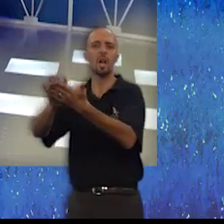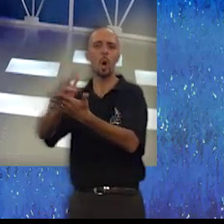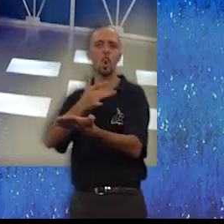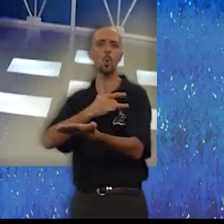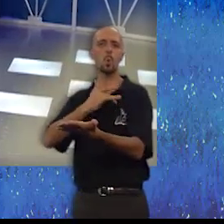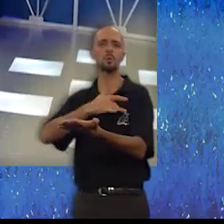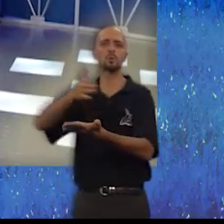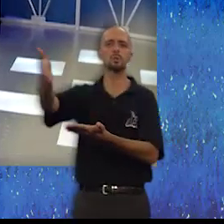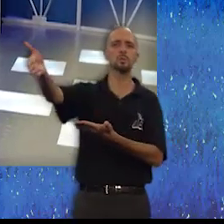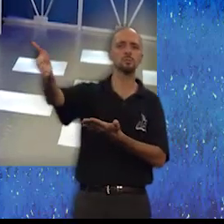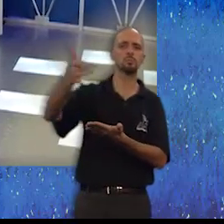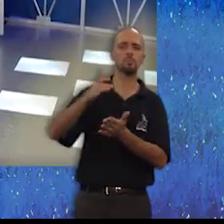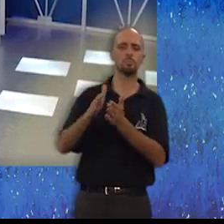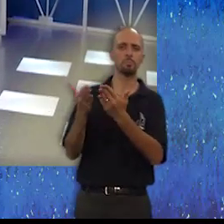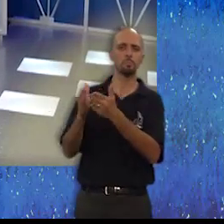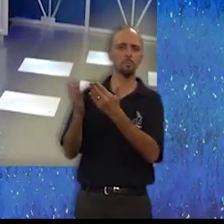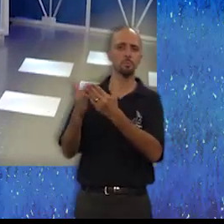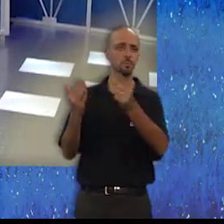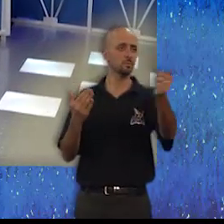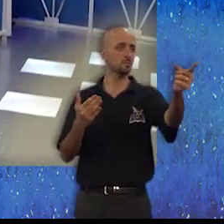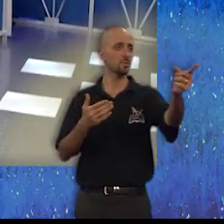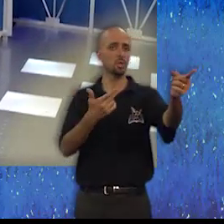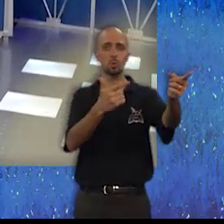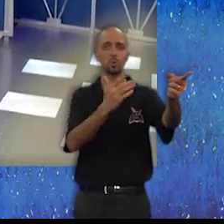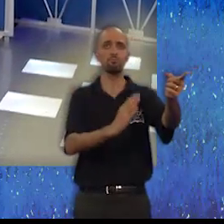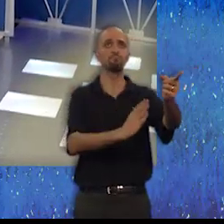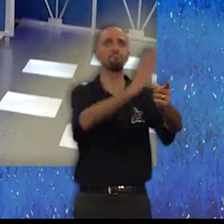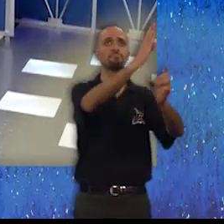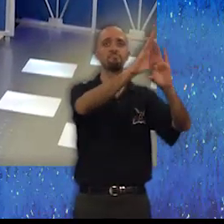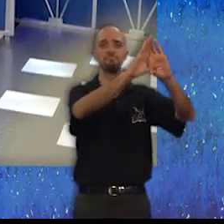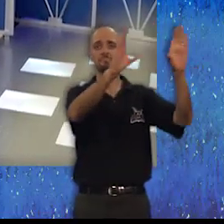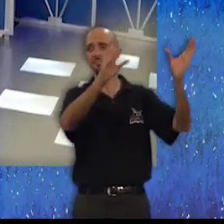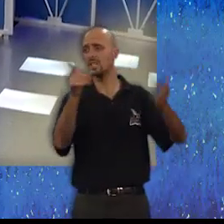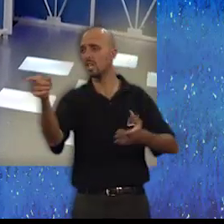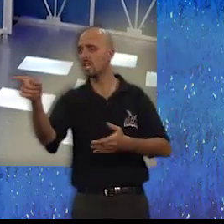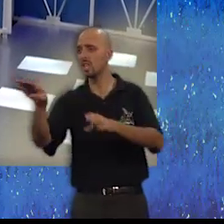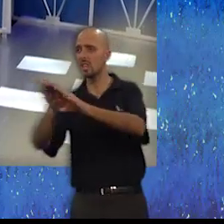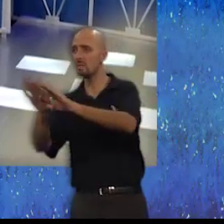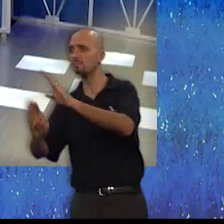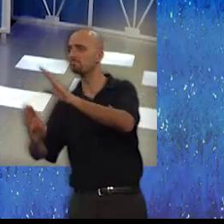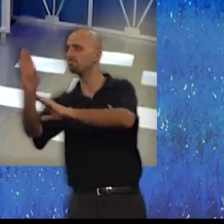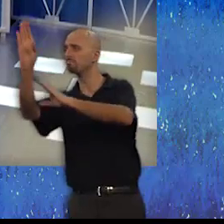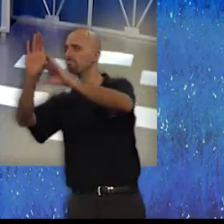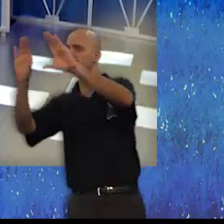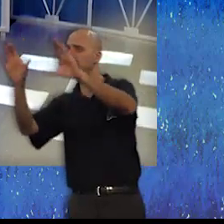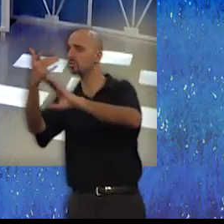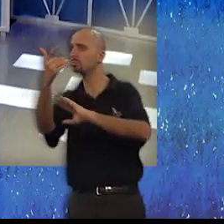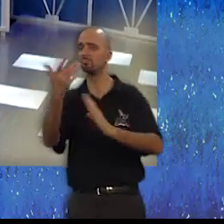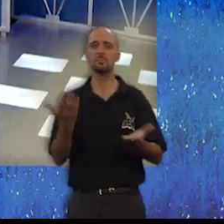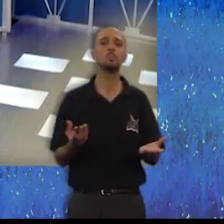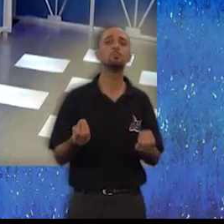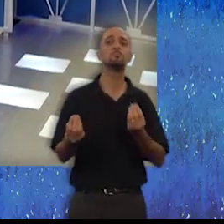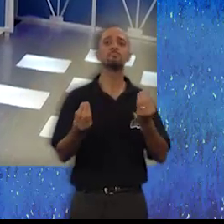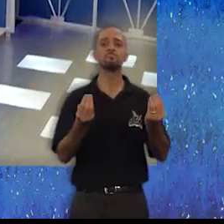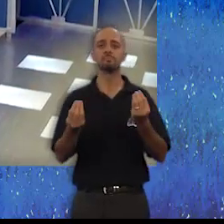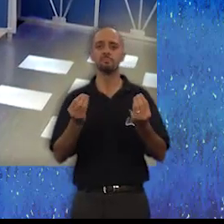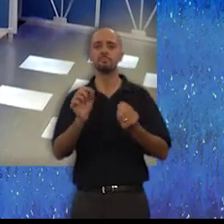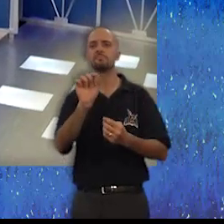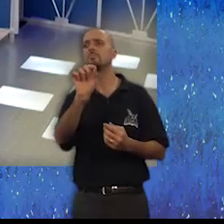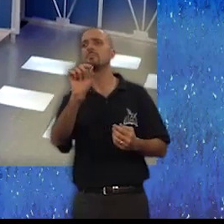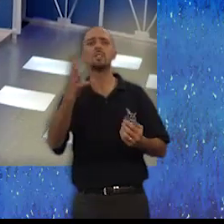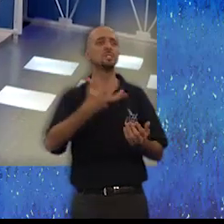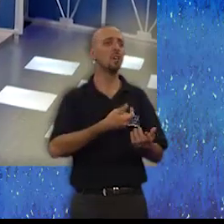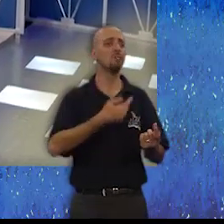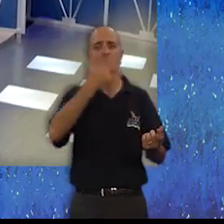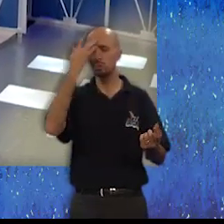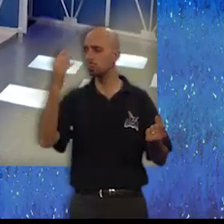então, coitado do pobre, né? O rico não vai, o pobre muito menos. Aí vem a pergunta: então, Senhor, quem poderá ser salvo?